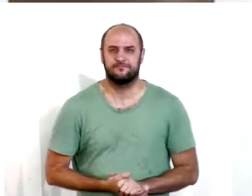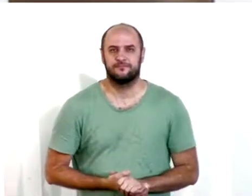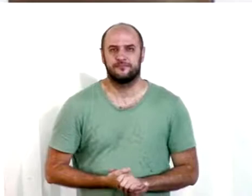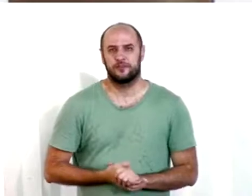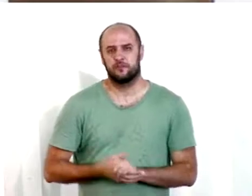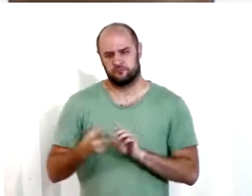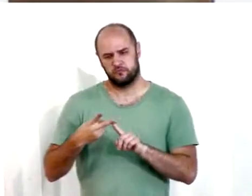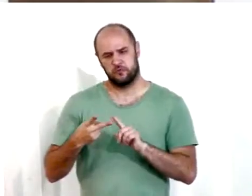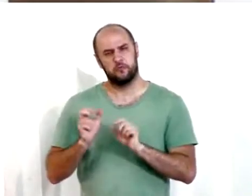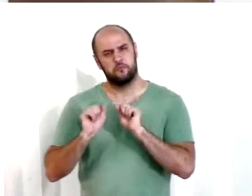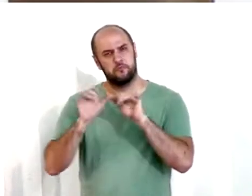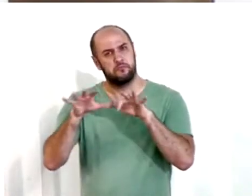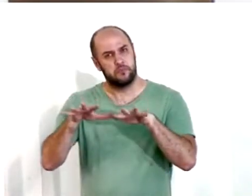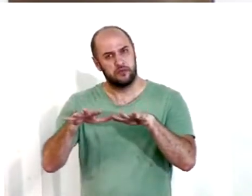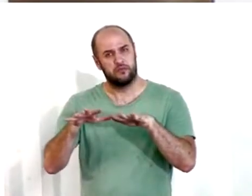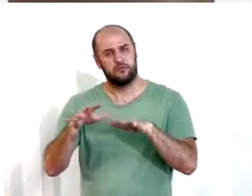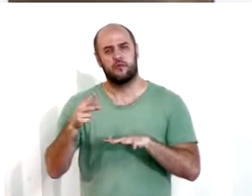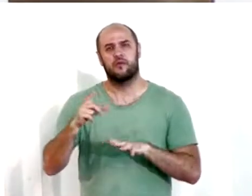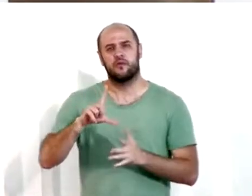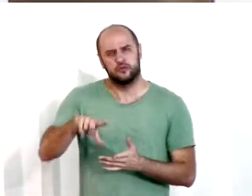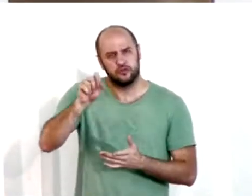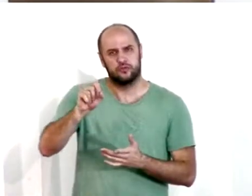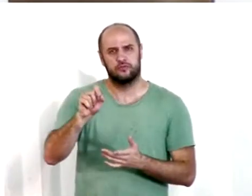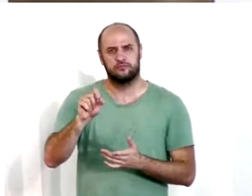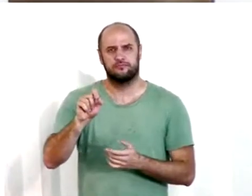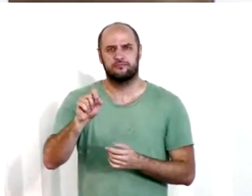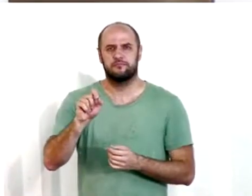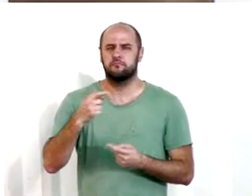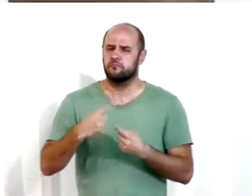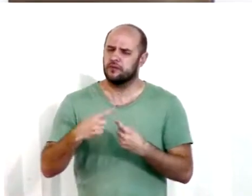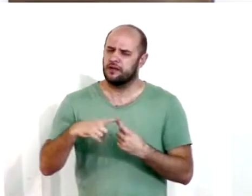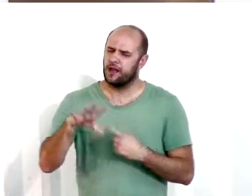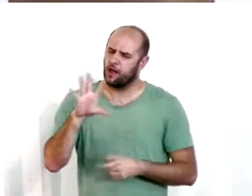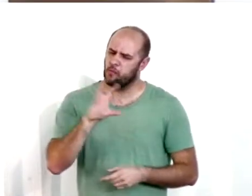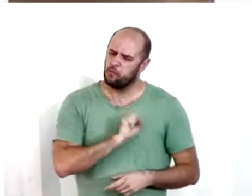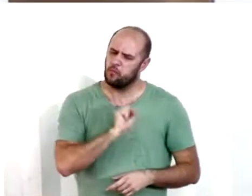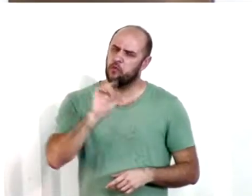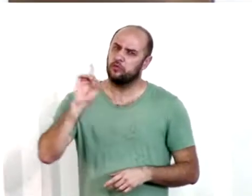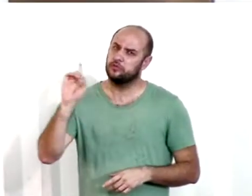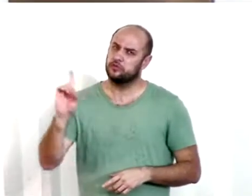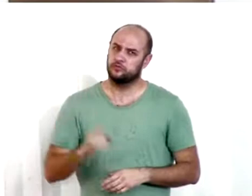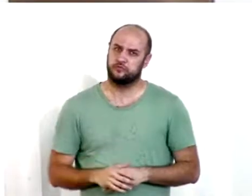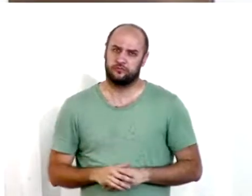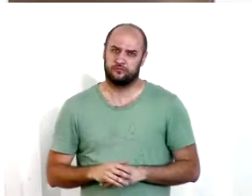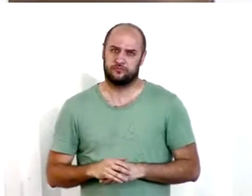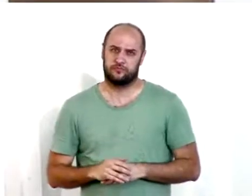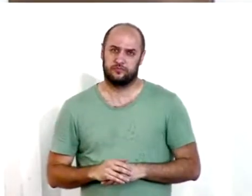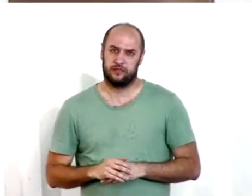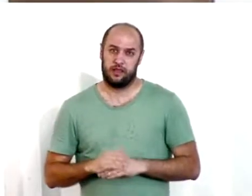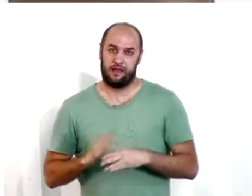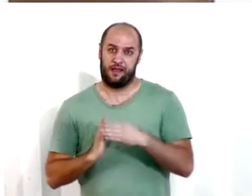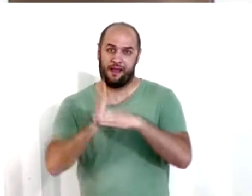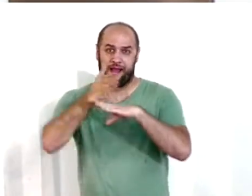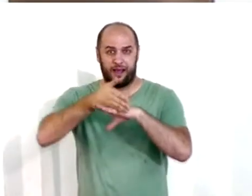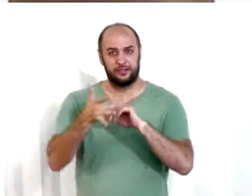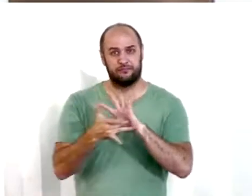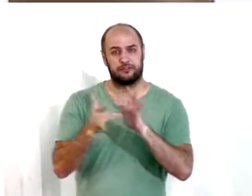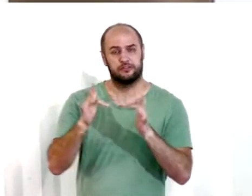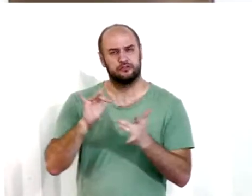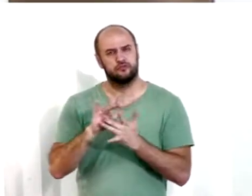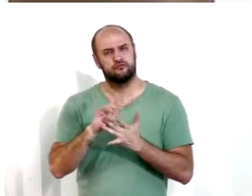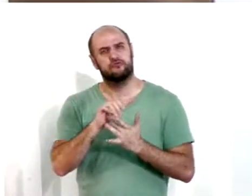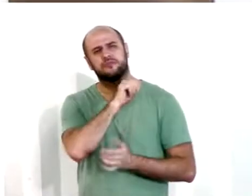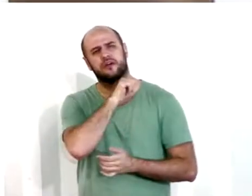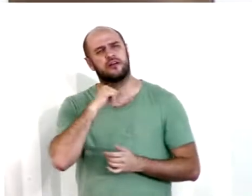é predestinação, que acontece por um ato de amor, por intermédio de Jesus Cristo, e todas